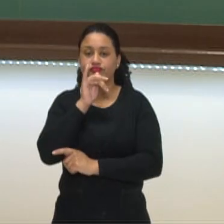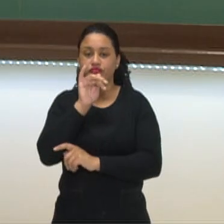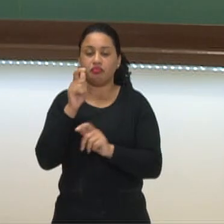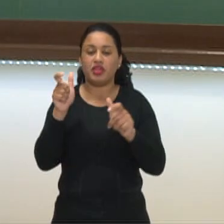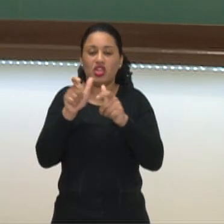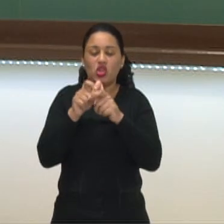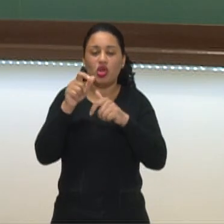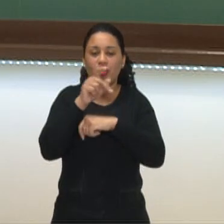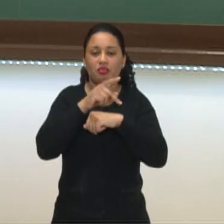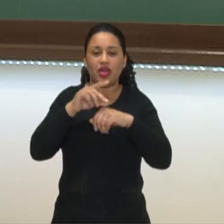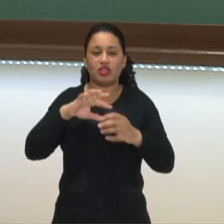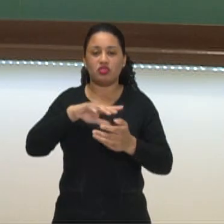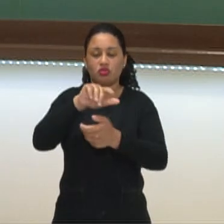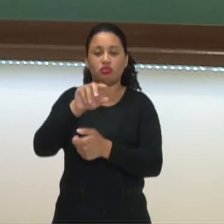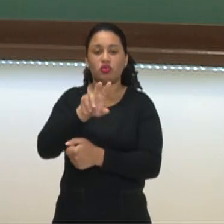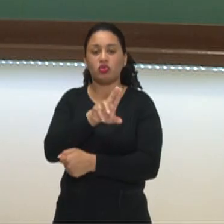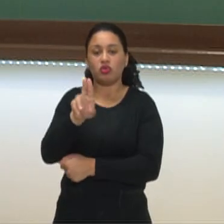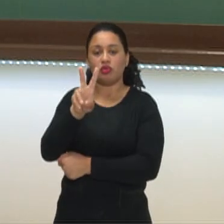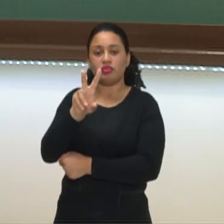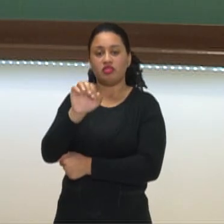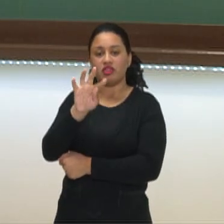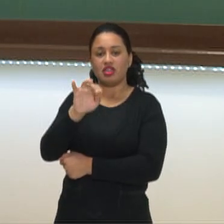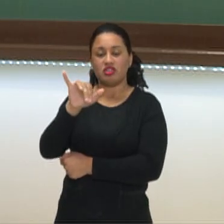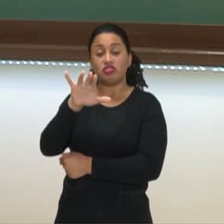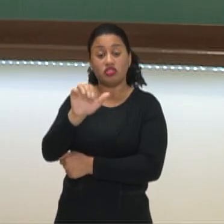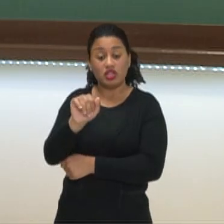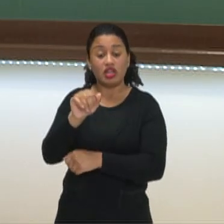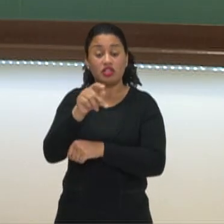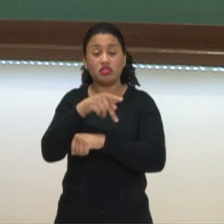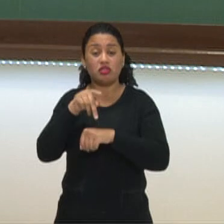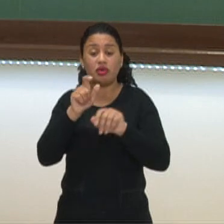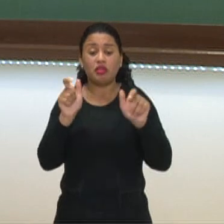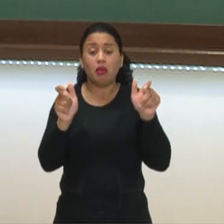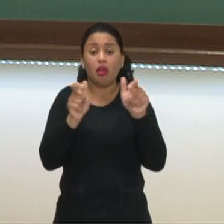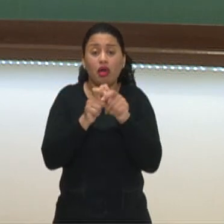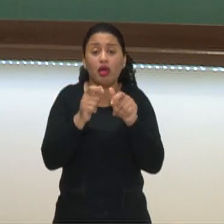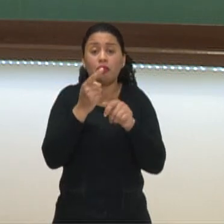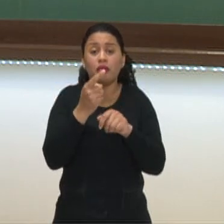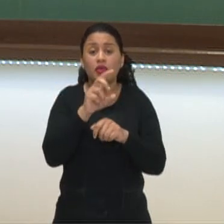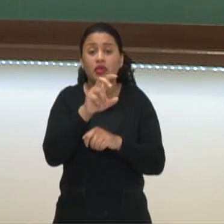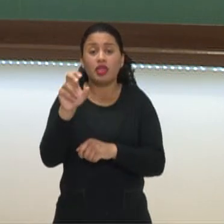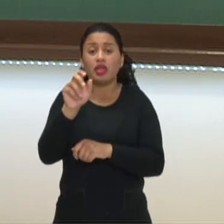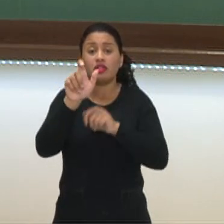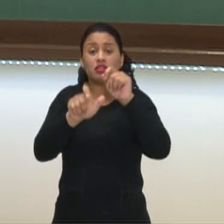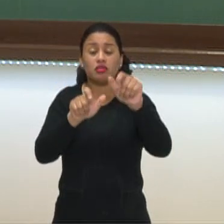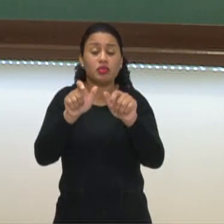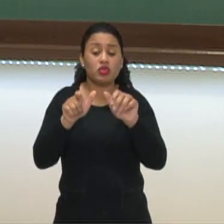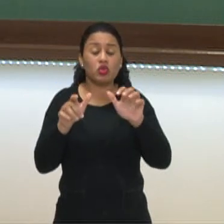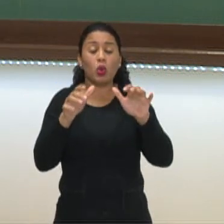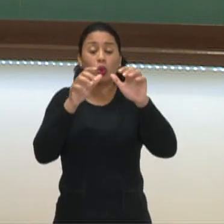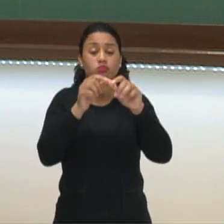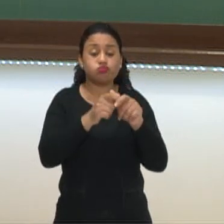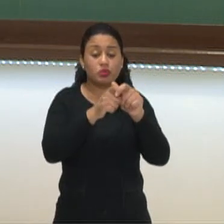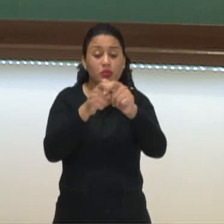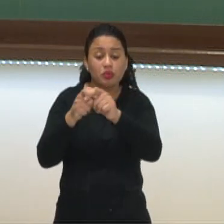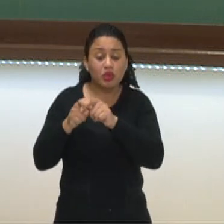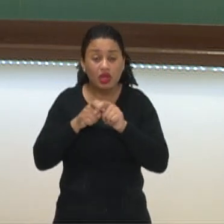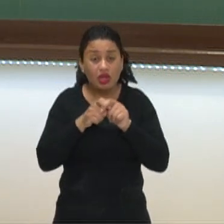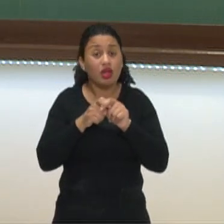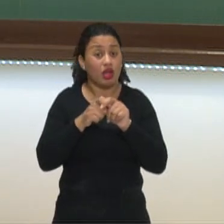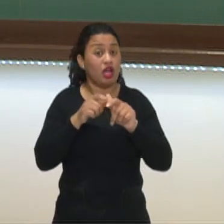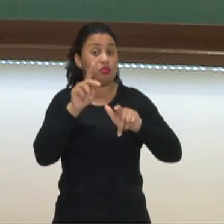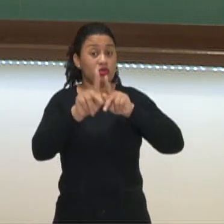país do mundo, é também o país com a maior densidade demográfica, com mais de 1.500 pessoas por quilômetro quadrado, mesmo que a